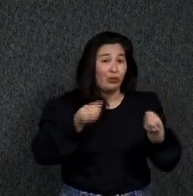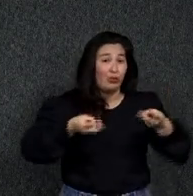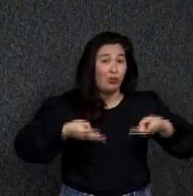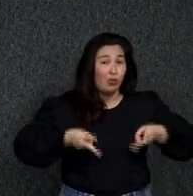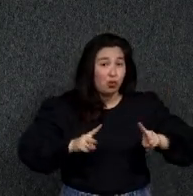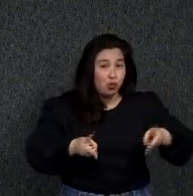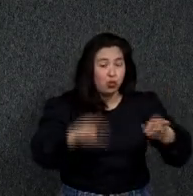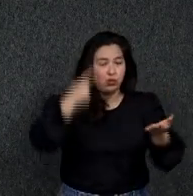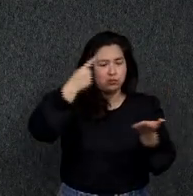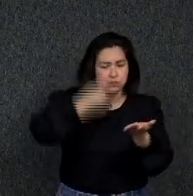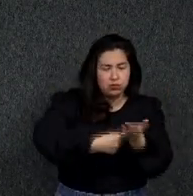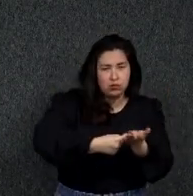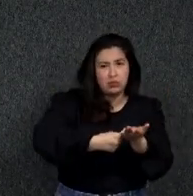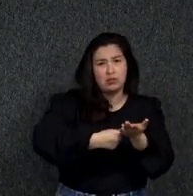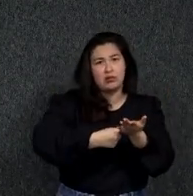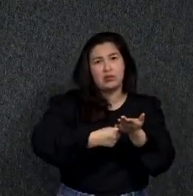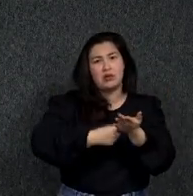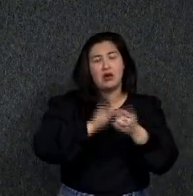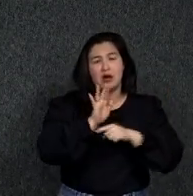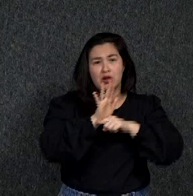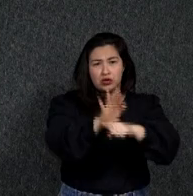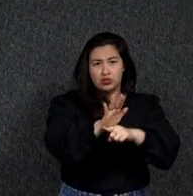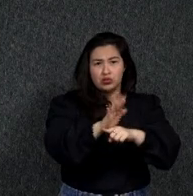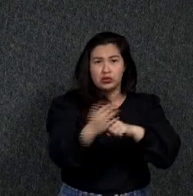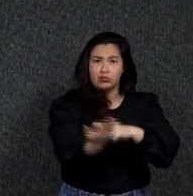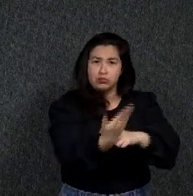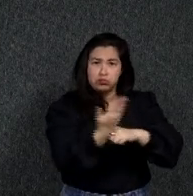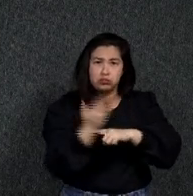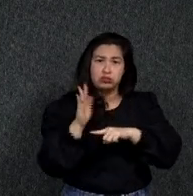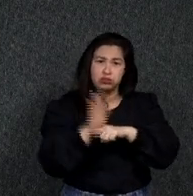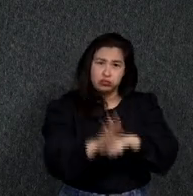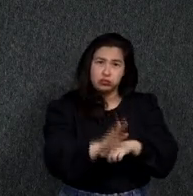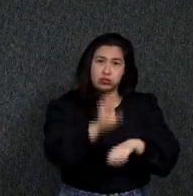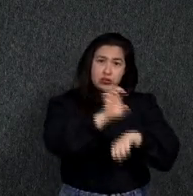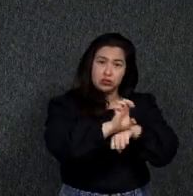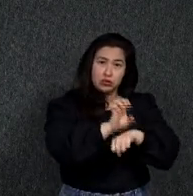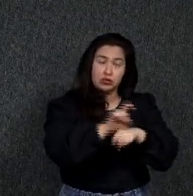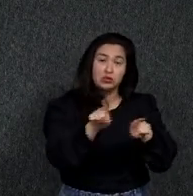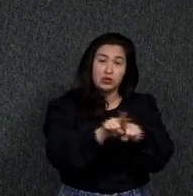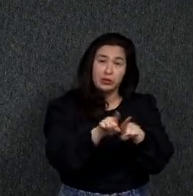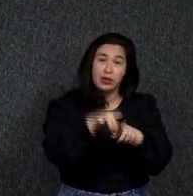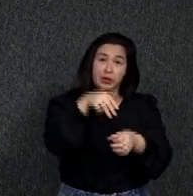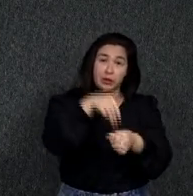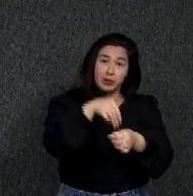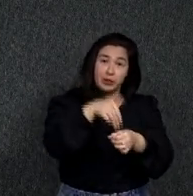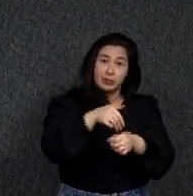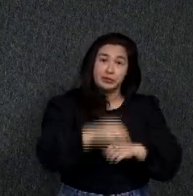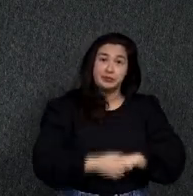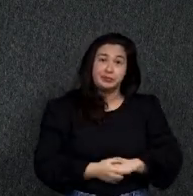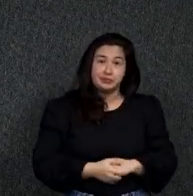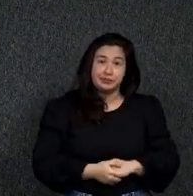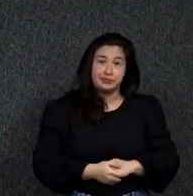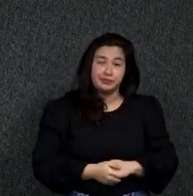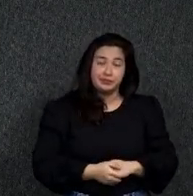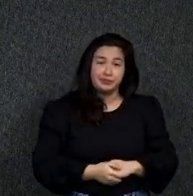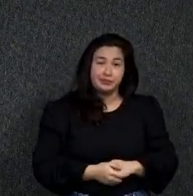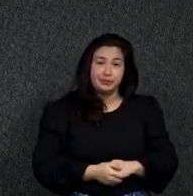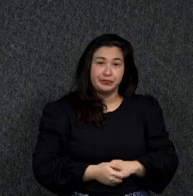poderes legislativo, dos poderes municipais, da sociedade em geral, para que